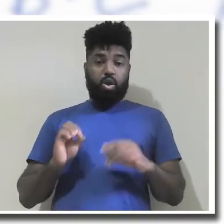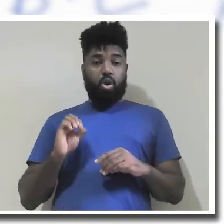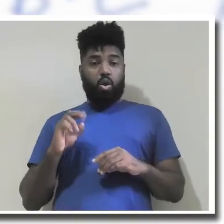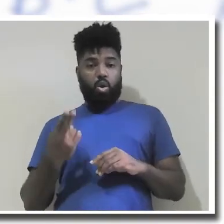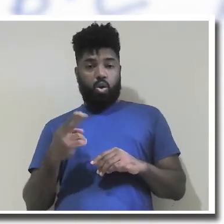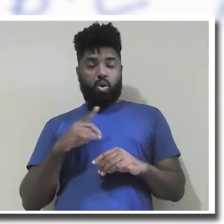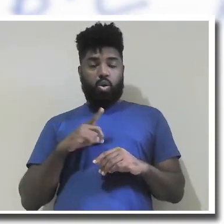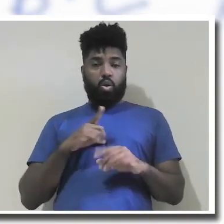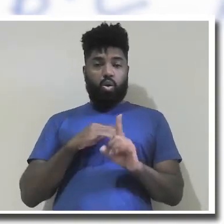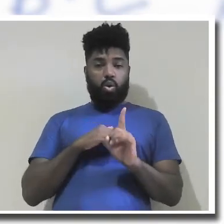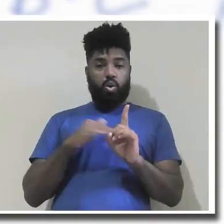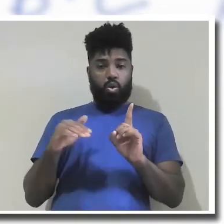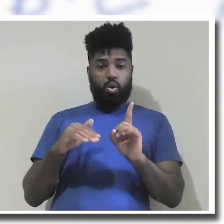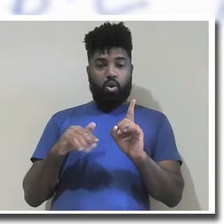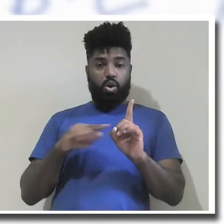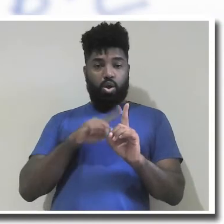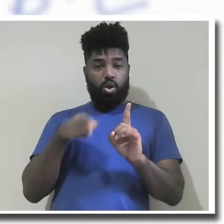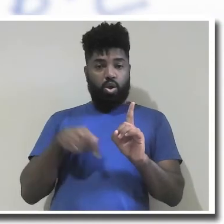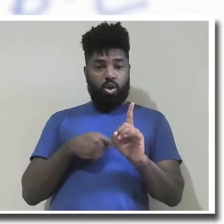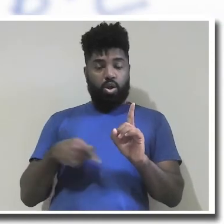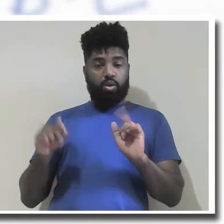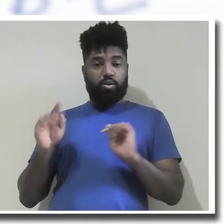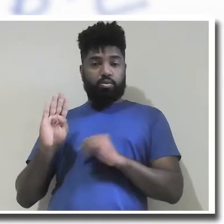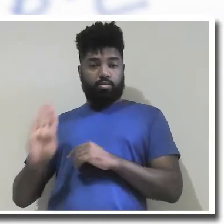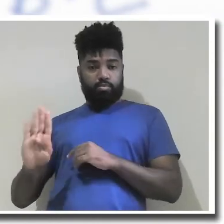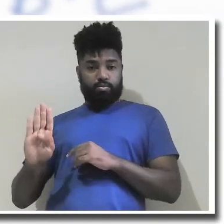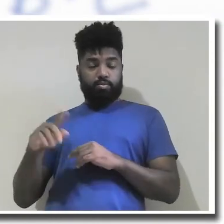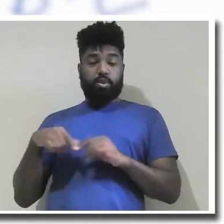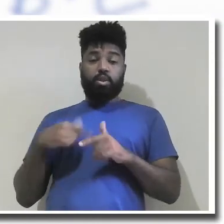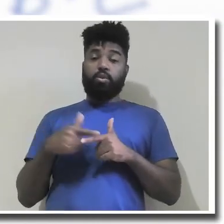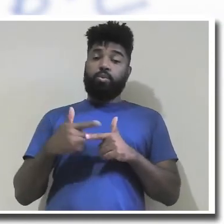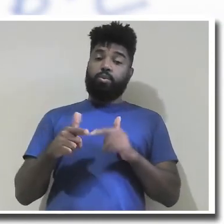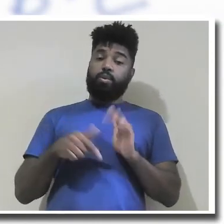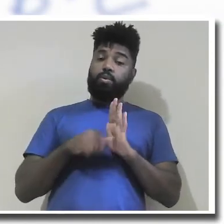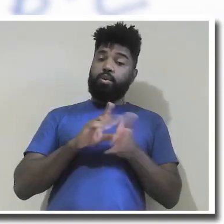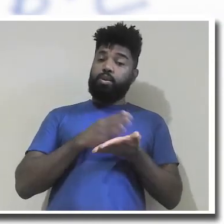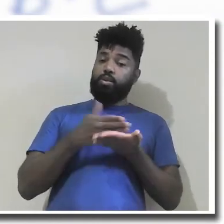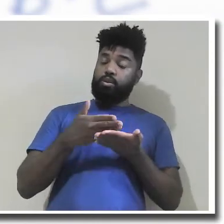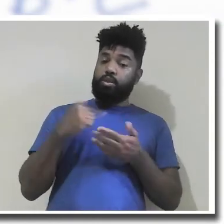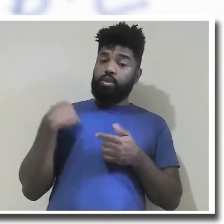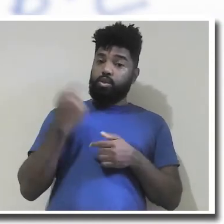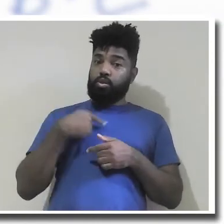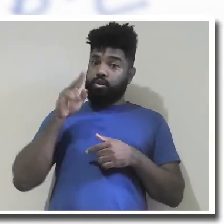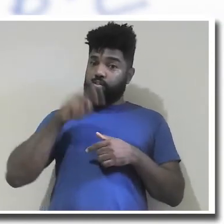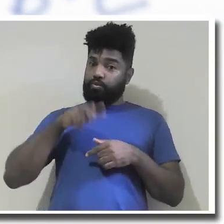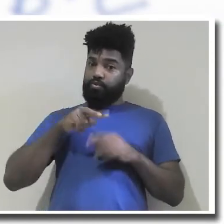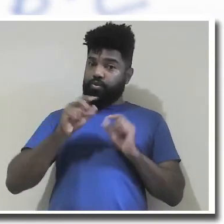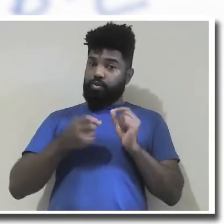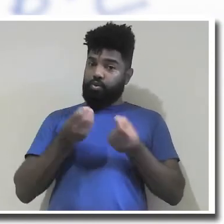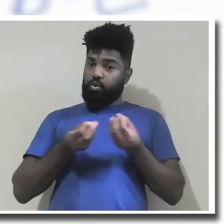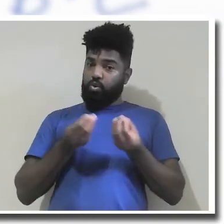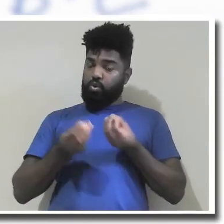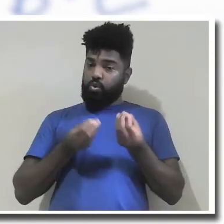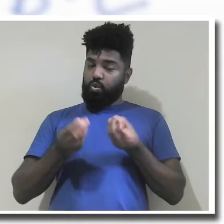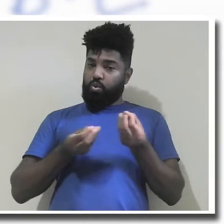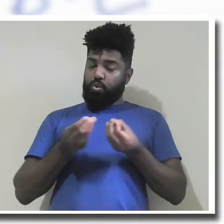por B. Voltemos novamente ao nosso problema inicial, que é avaliar o caso da divisão por